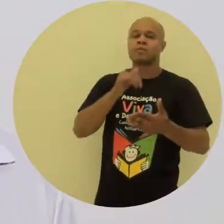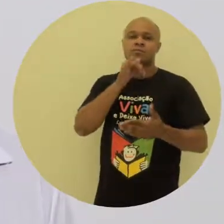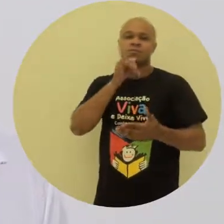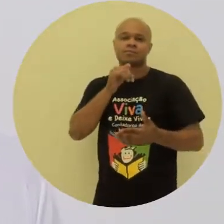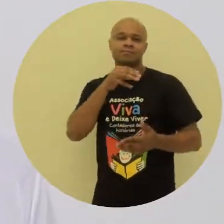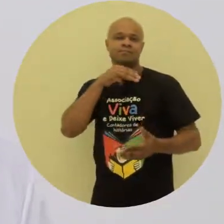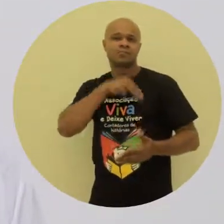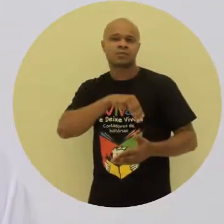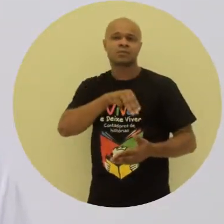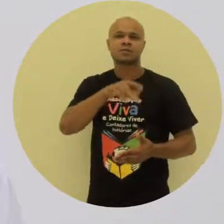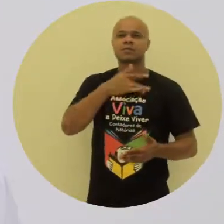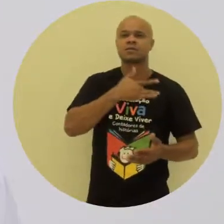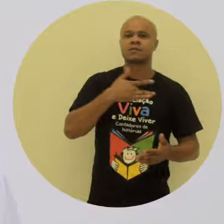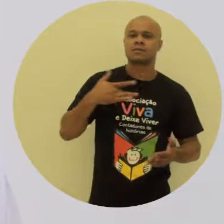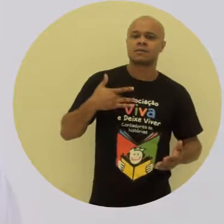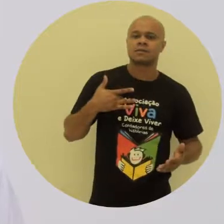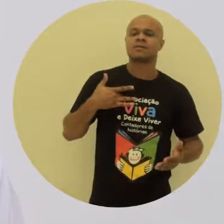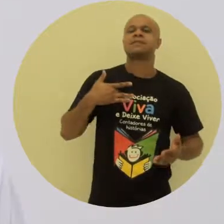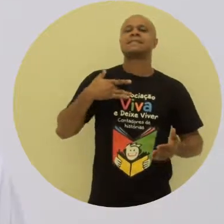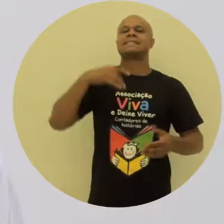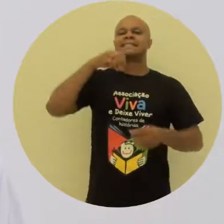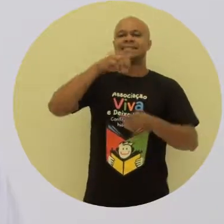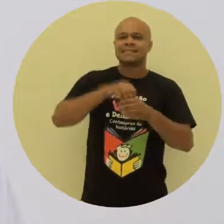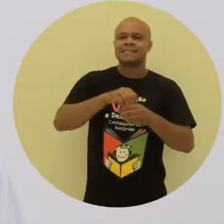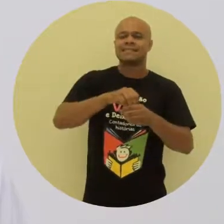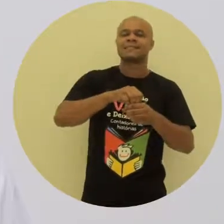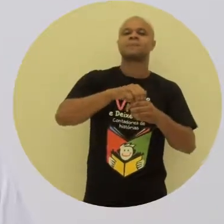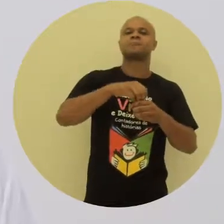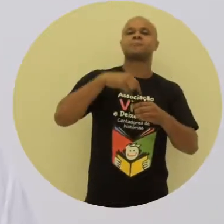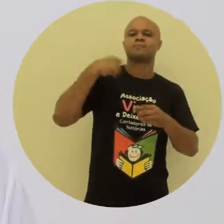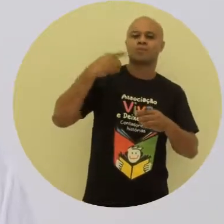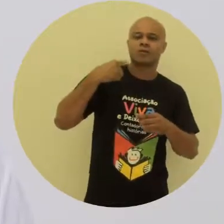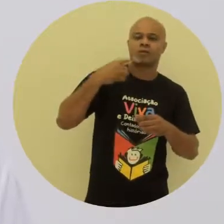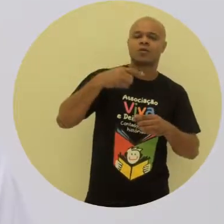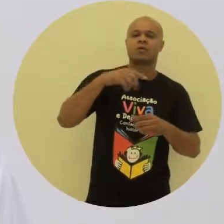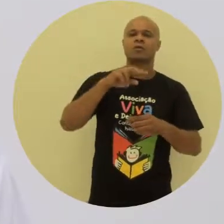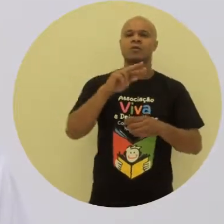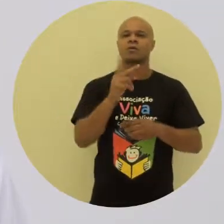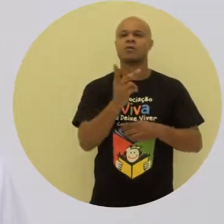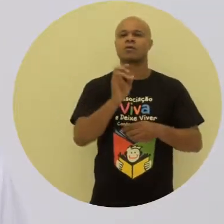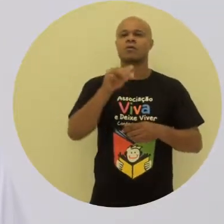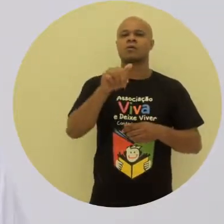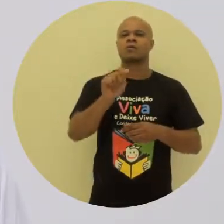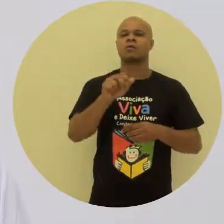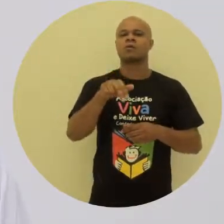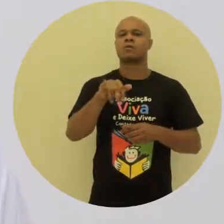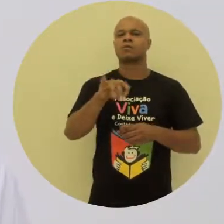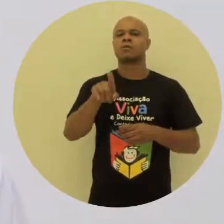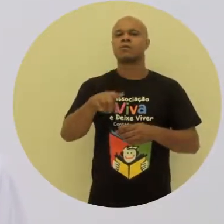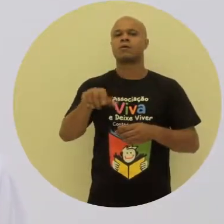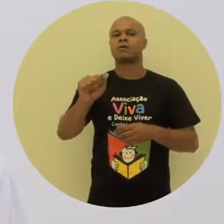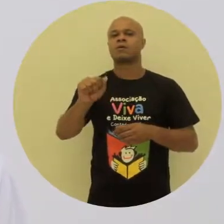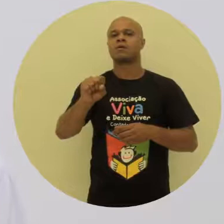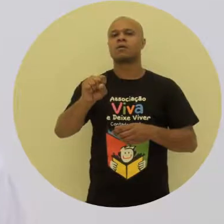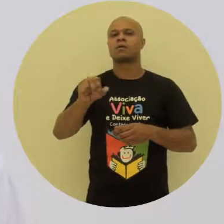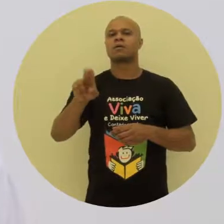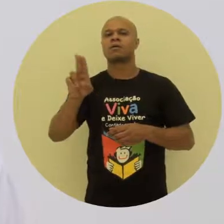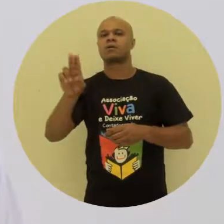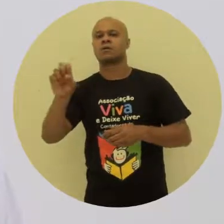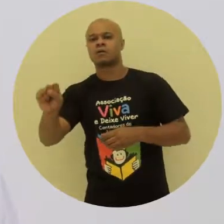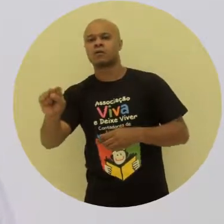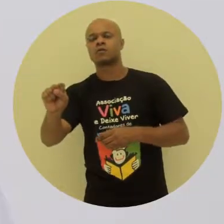pelo Ministério da Saúde. Dentro da política Humaniza SUS, existem diversos materiais que